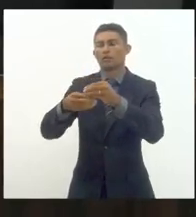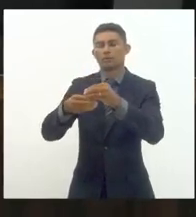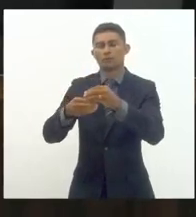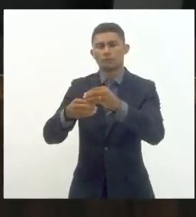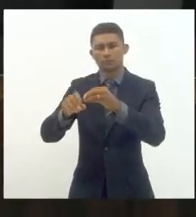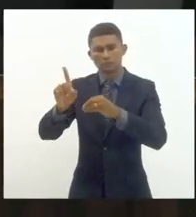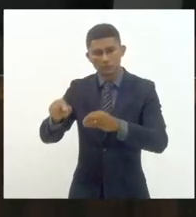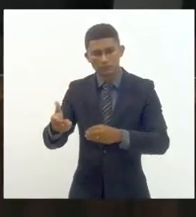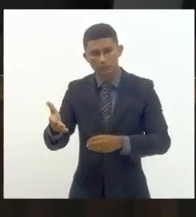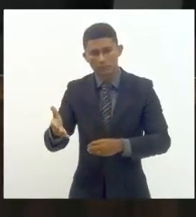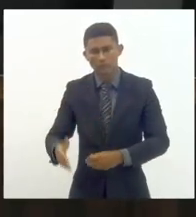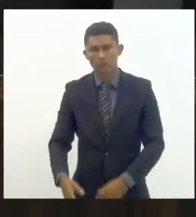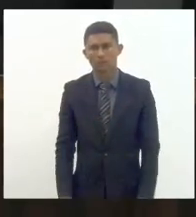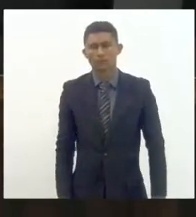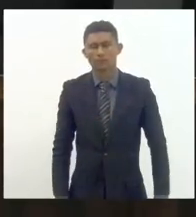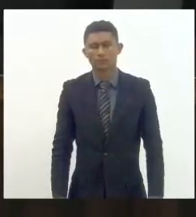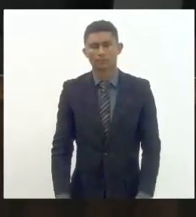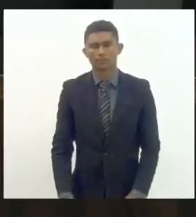É o quê?